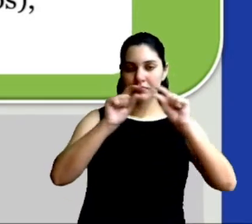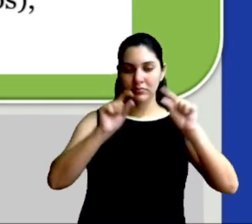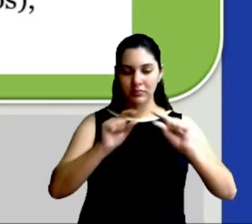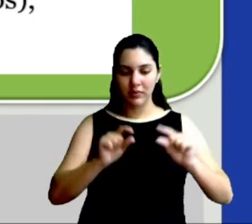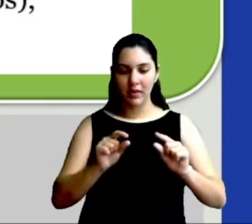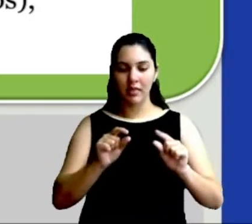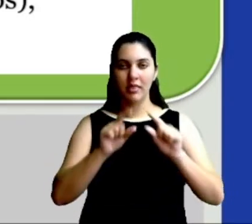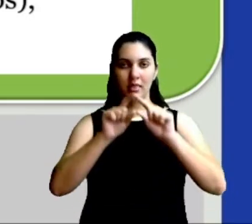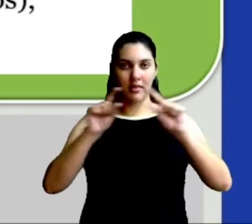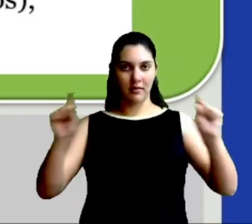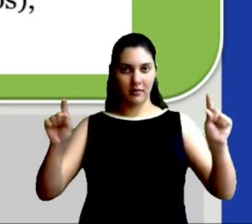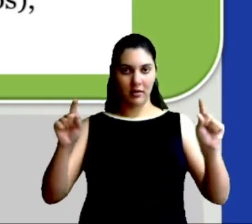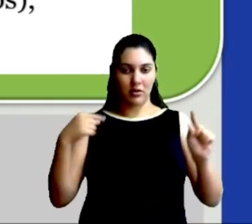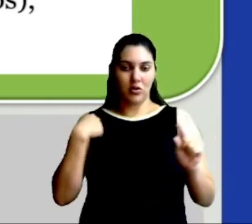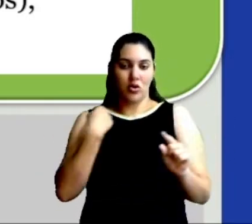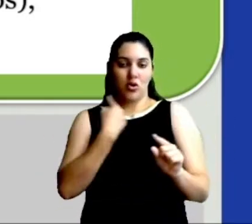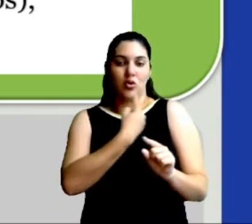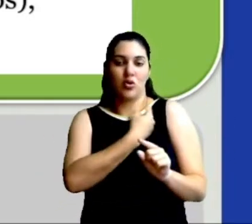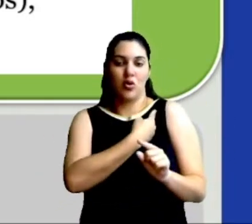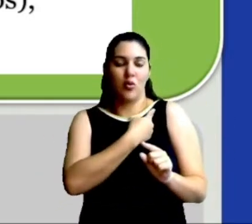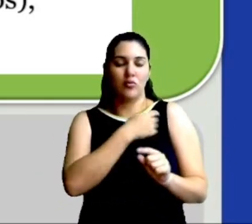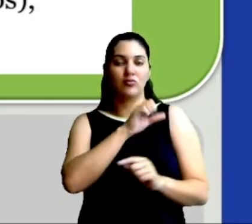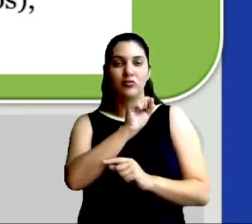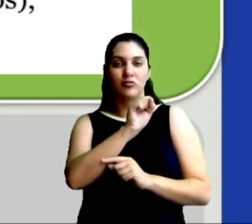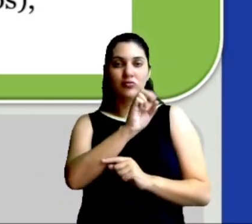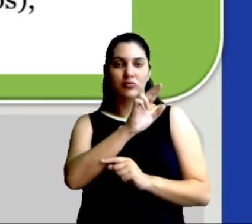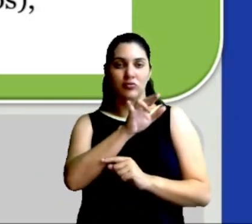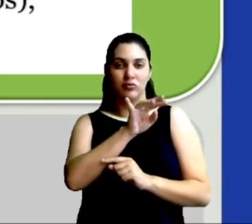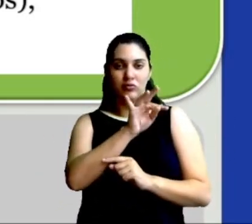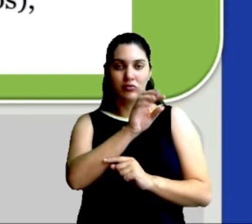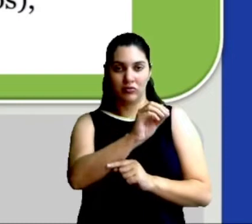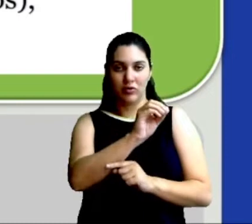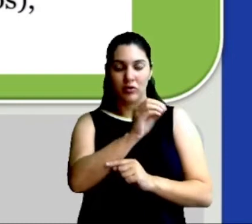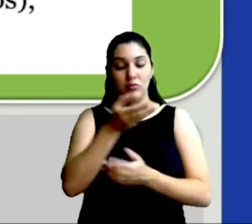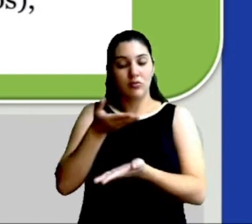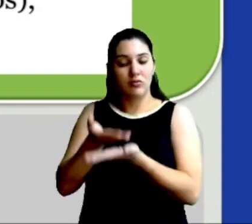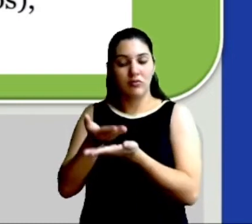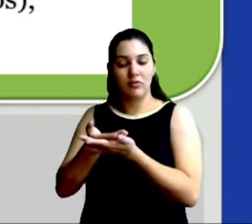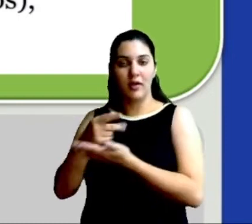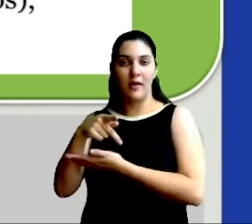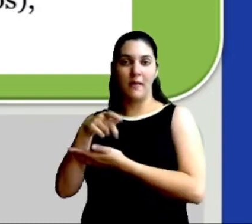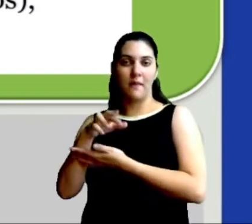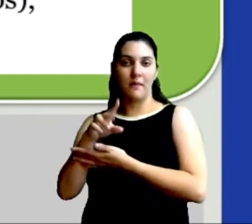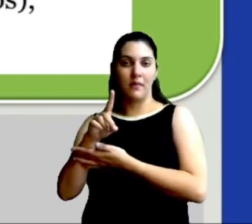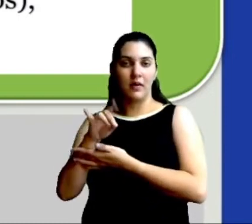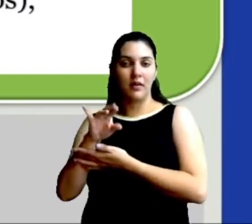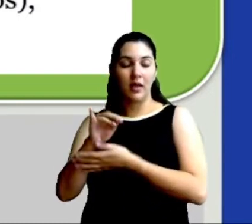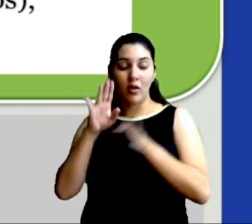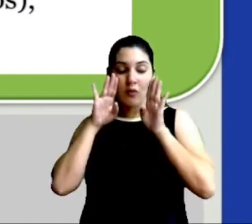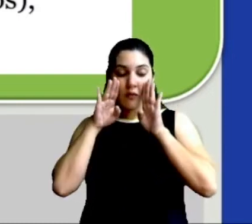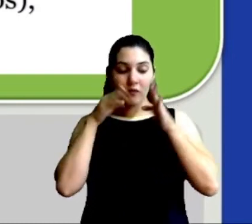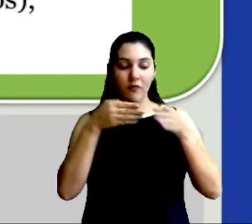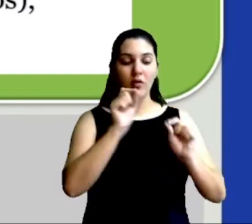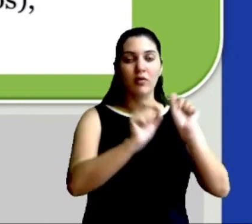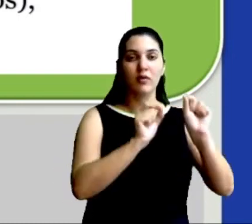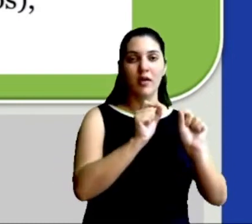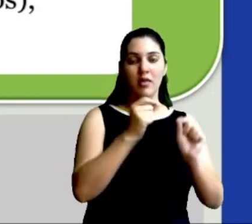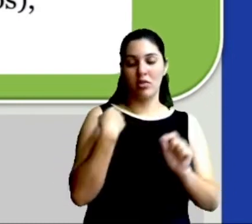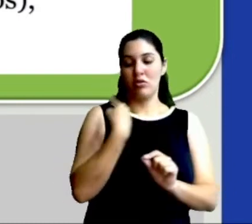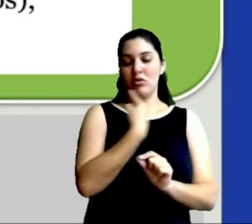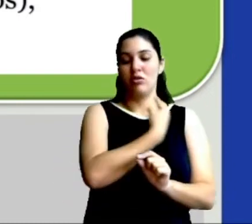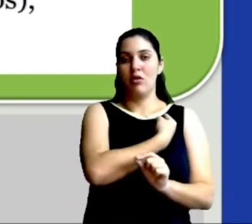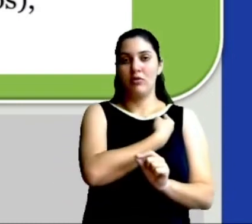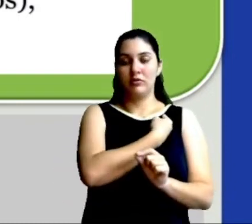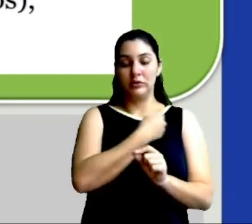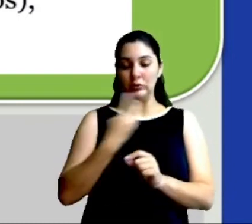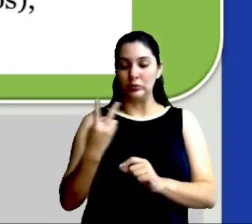Nós, sujeito, estudaremos em diante seria o predicado. Então, o foco é no sujeito. Sujeito e verbo têm